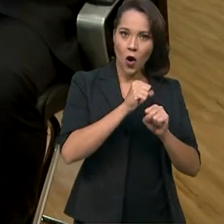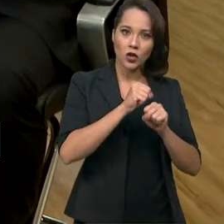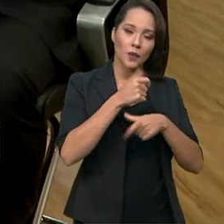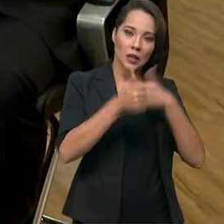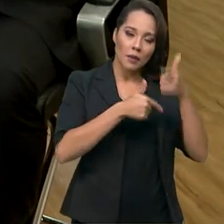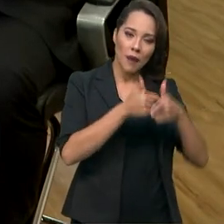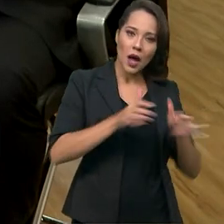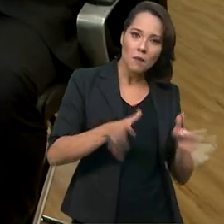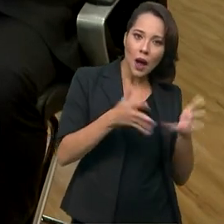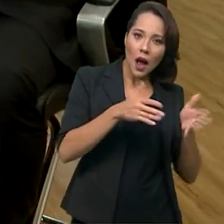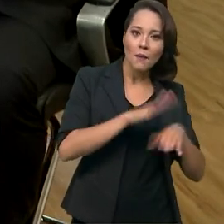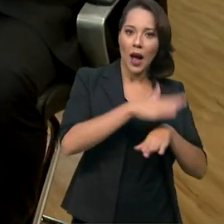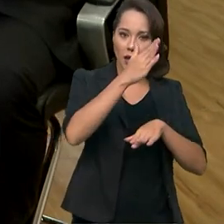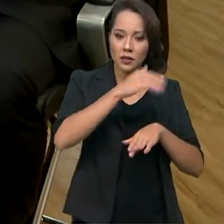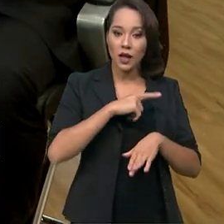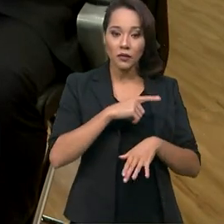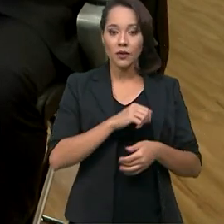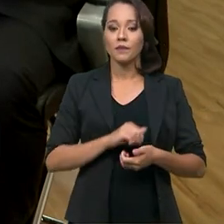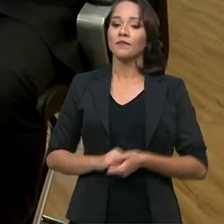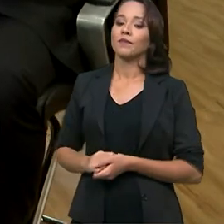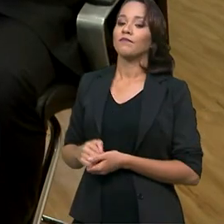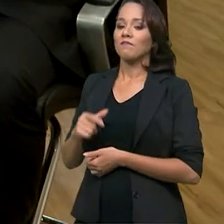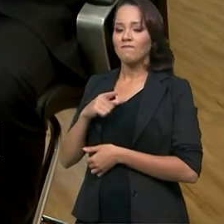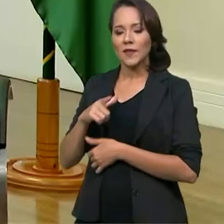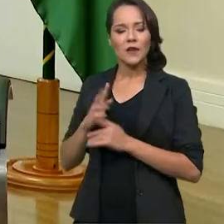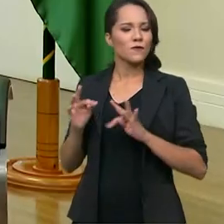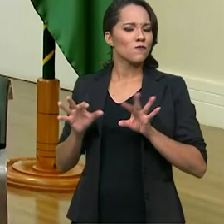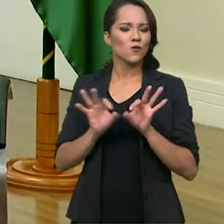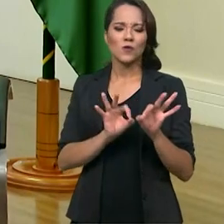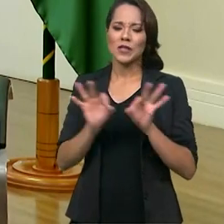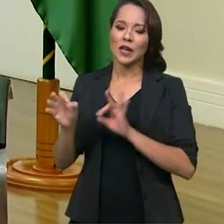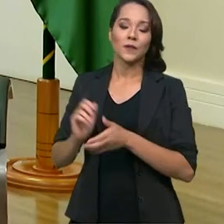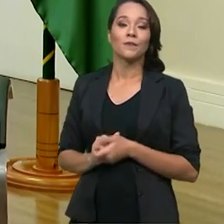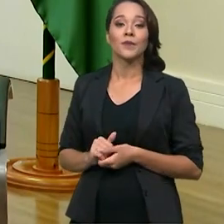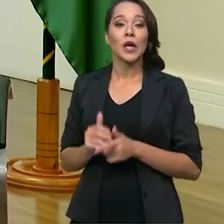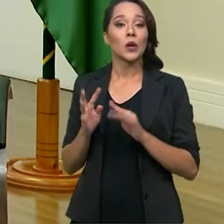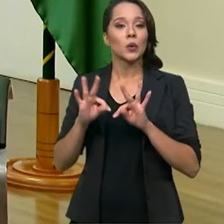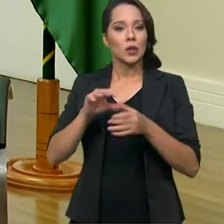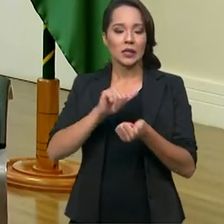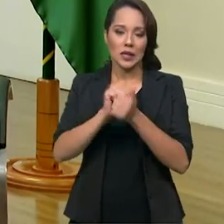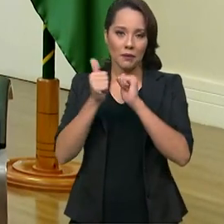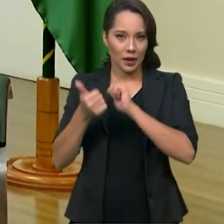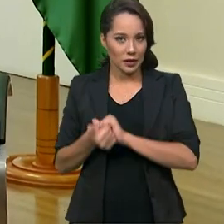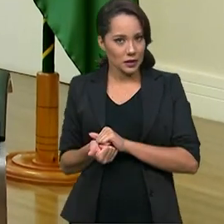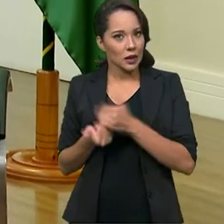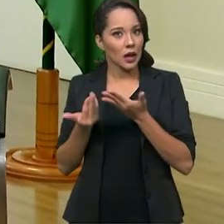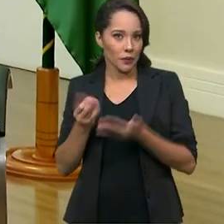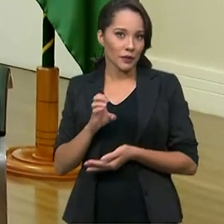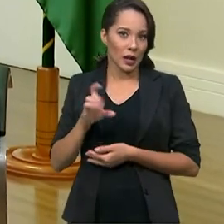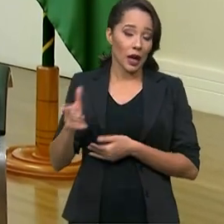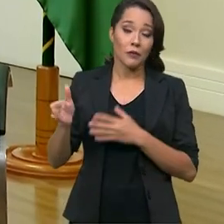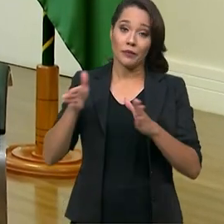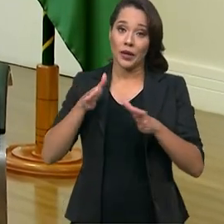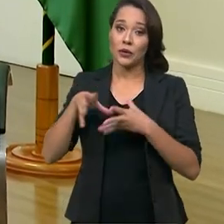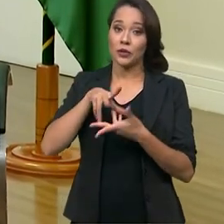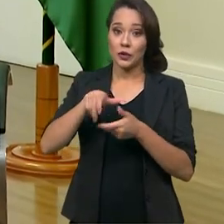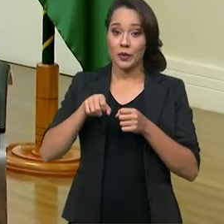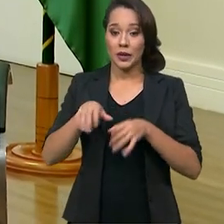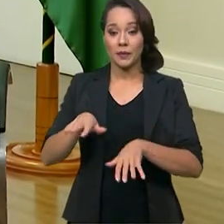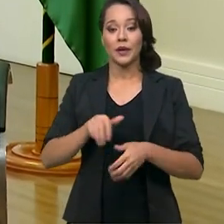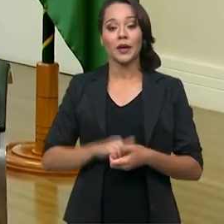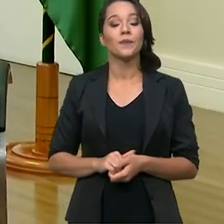da necessidade? Tivemos a operação funcionando, obviamente com todas as adequações face ao período de